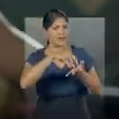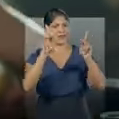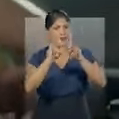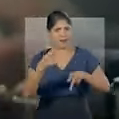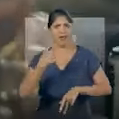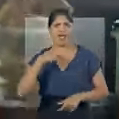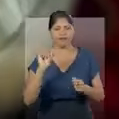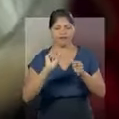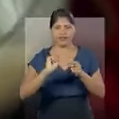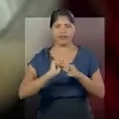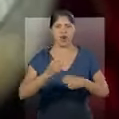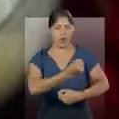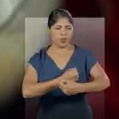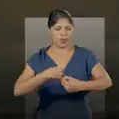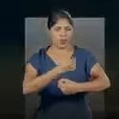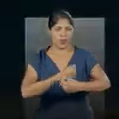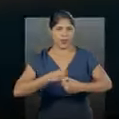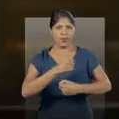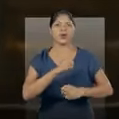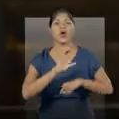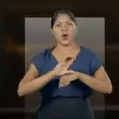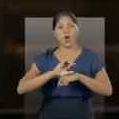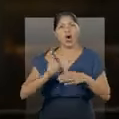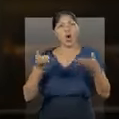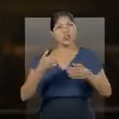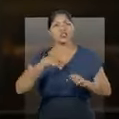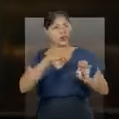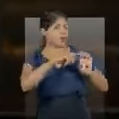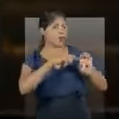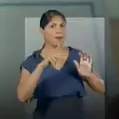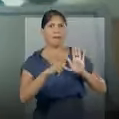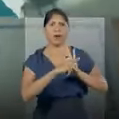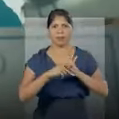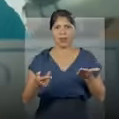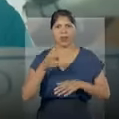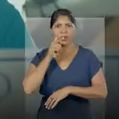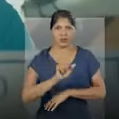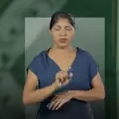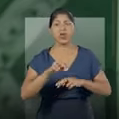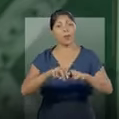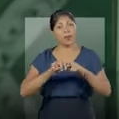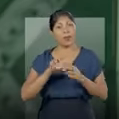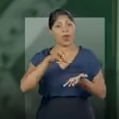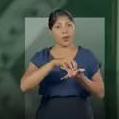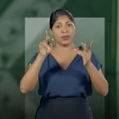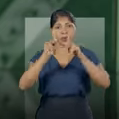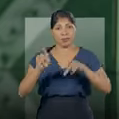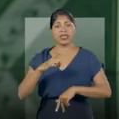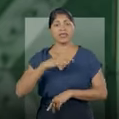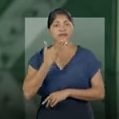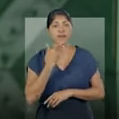o curso de gastronomia e hoje eu posso empreender através do mesmo. Então, a Usina da Paz, ela veio para